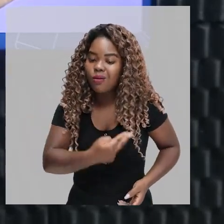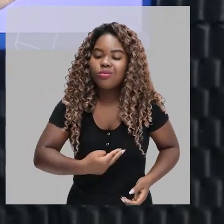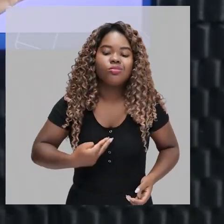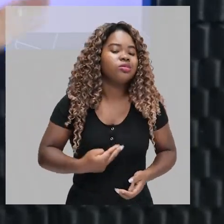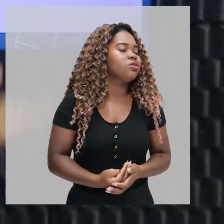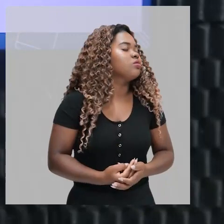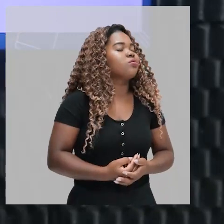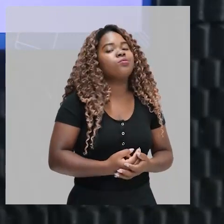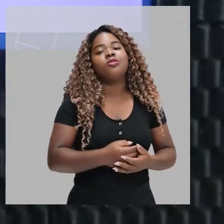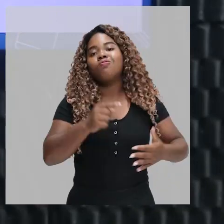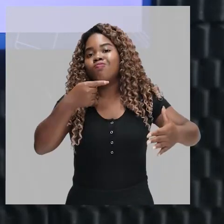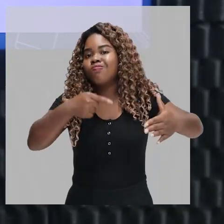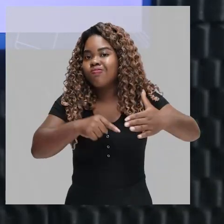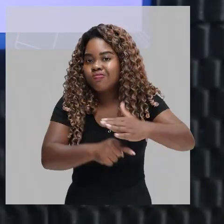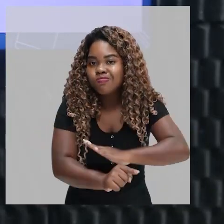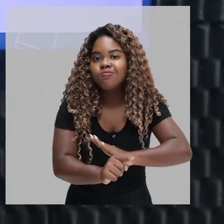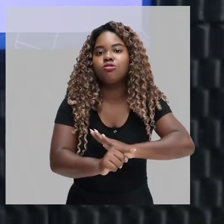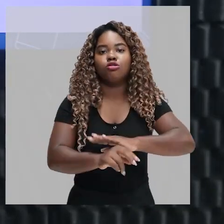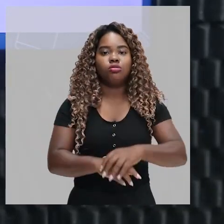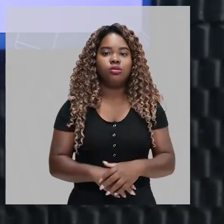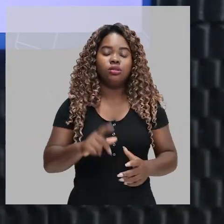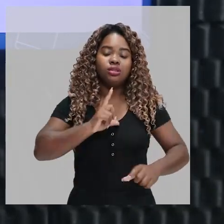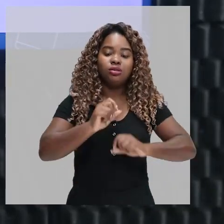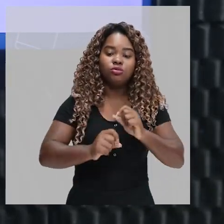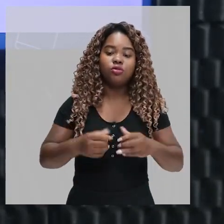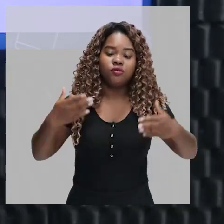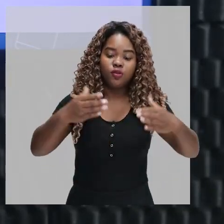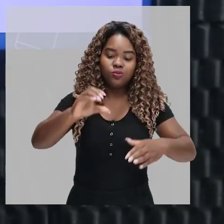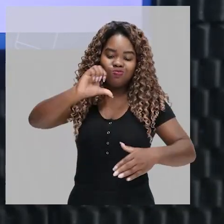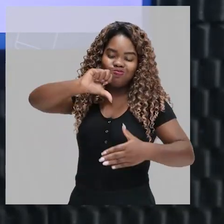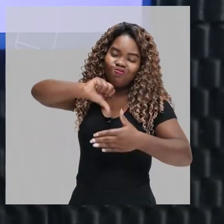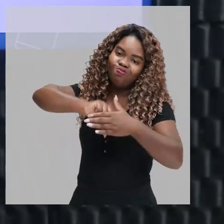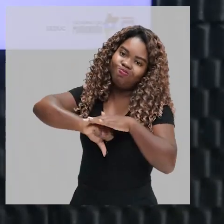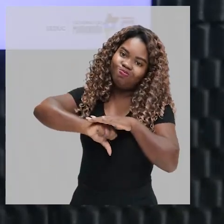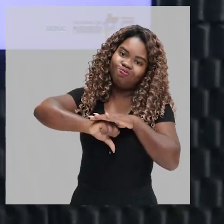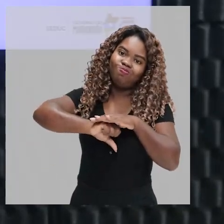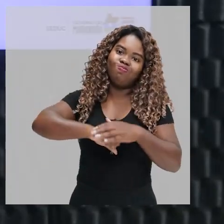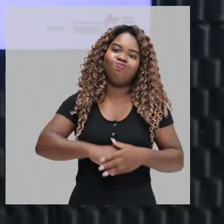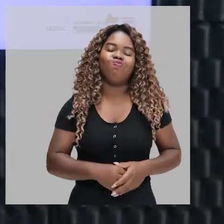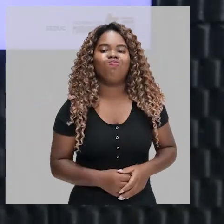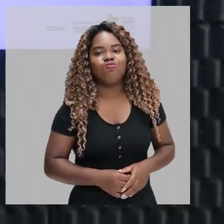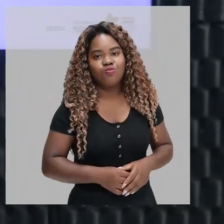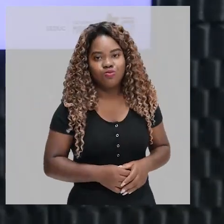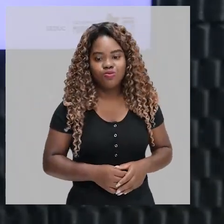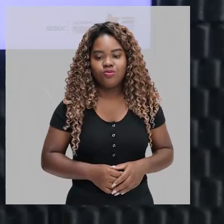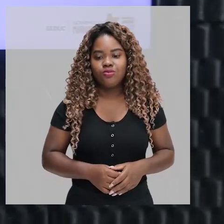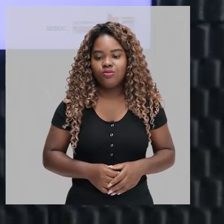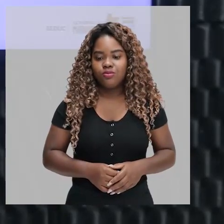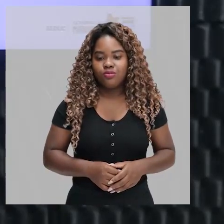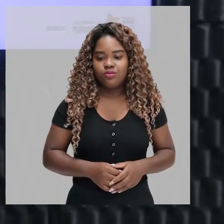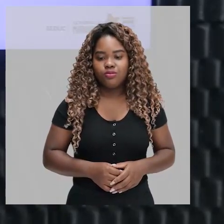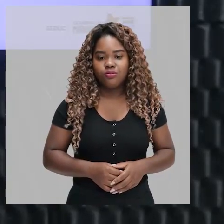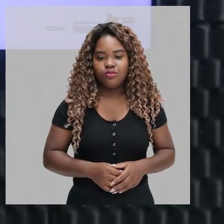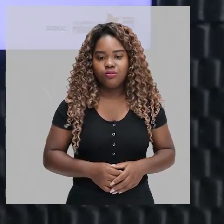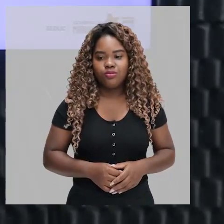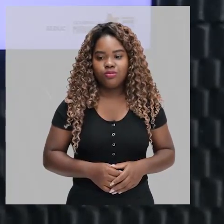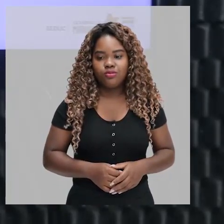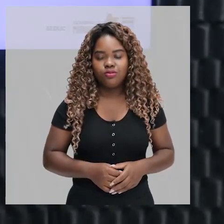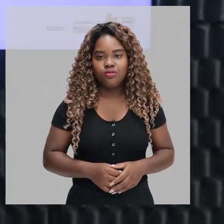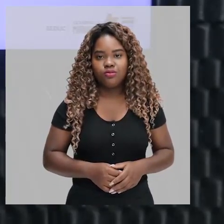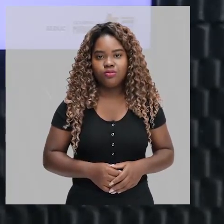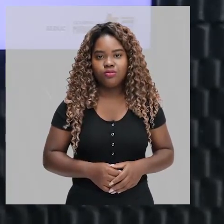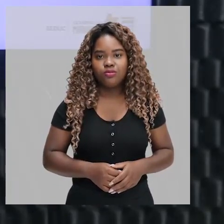muito romântica mas voltado para o pessimismo Tá certo É voltado para até Já